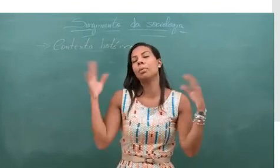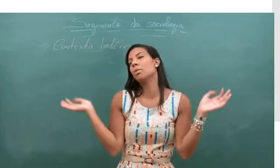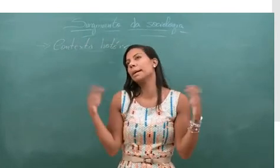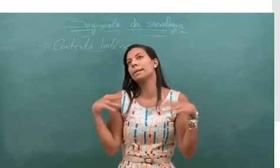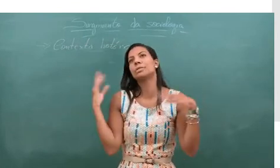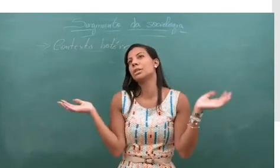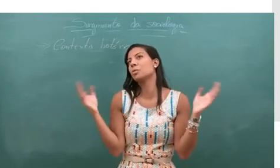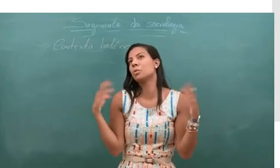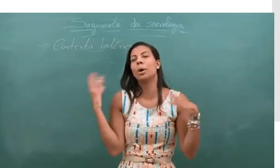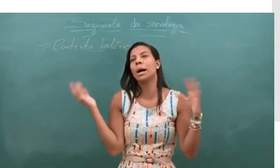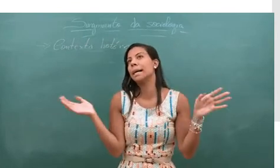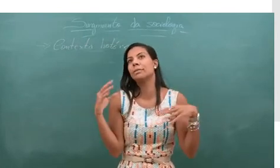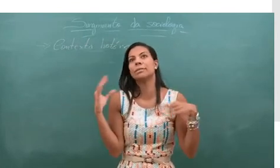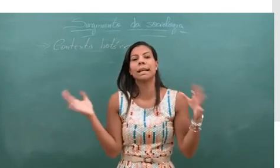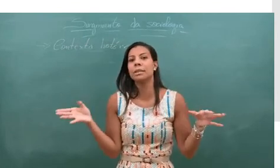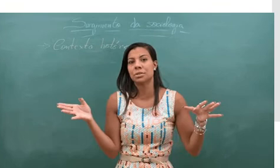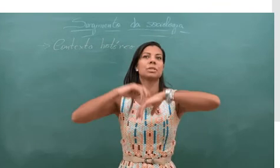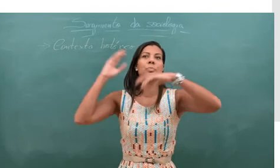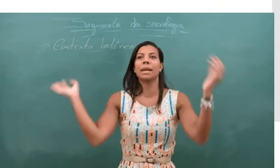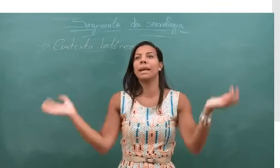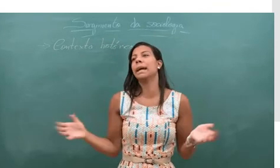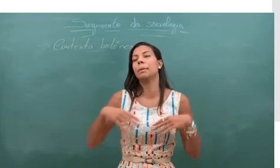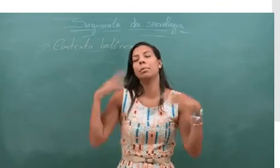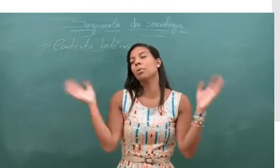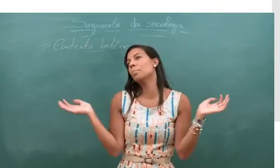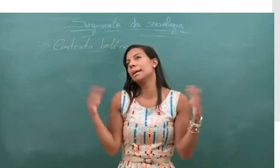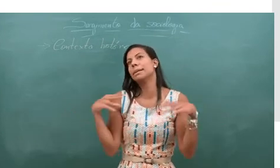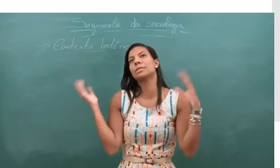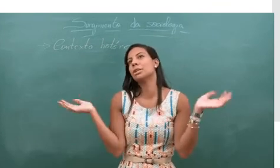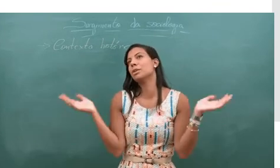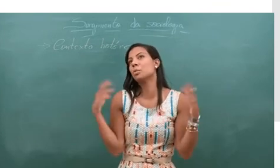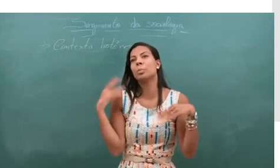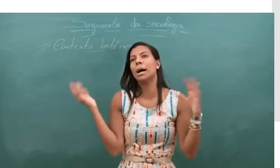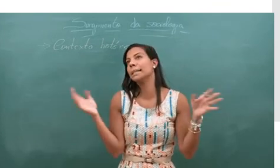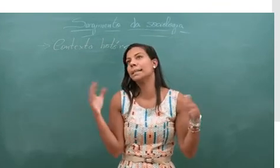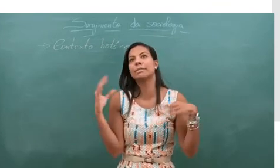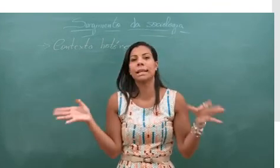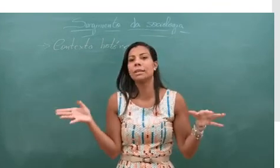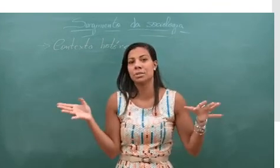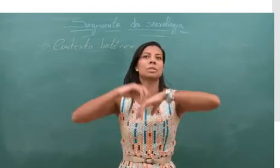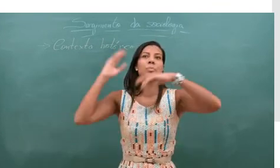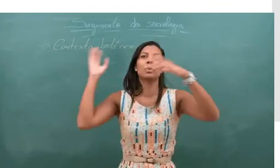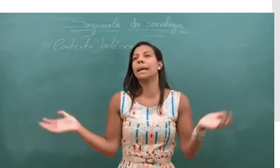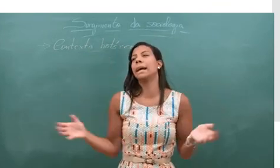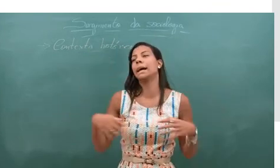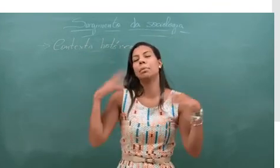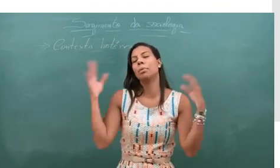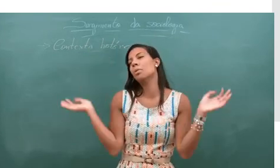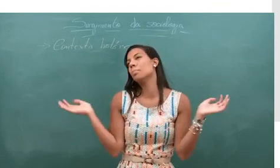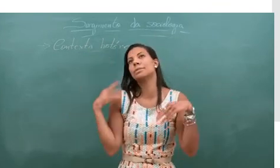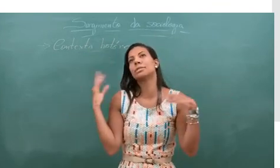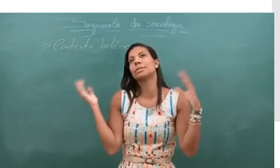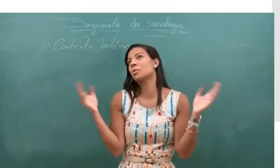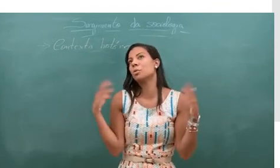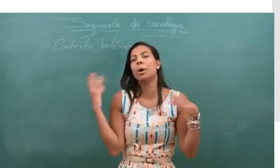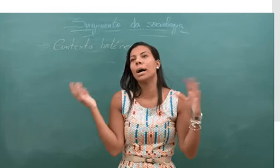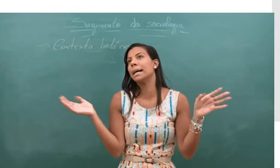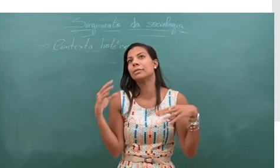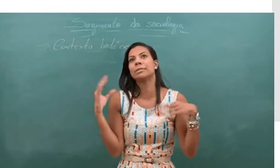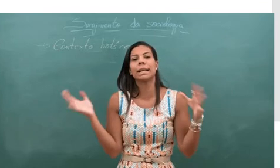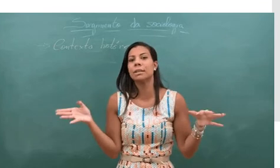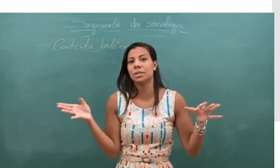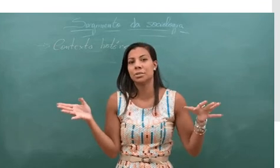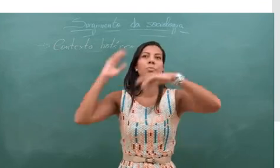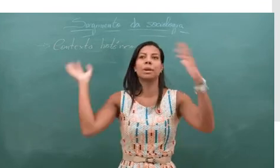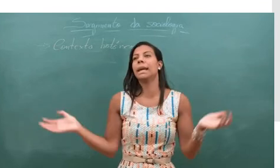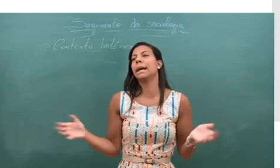utiliza palavras, a linguagem não verbal você não vai utilizar palavras, tá bom? Então, peraí, professora, se eu não vou